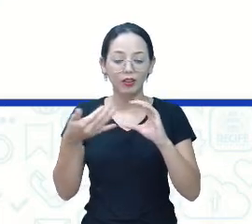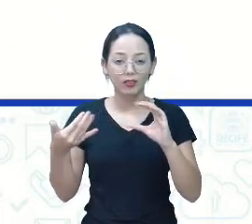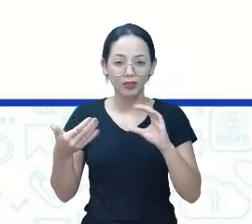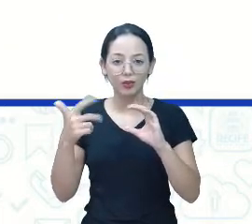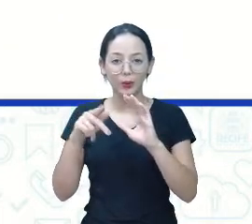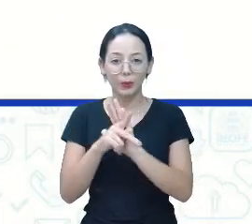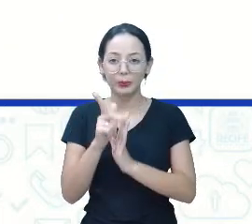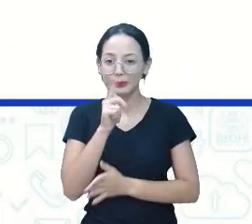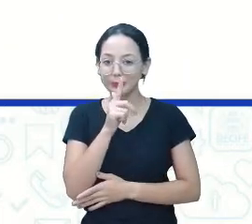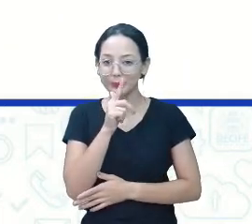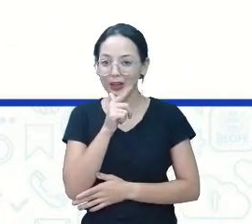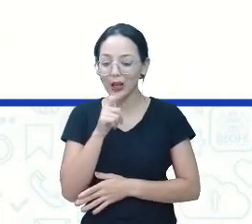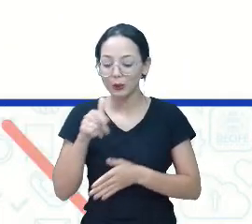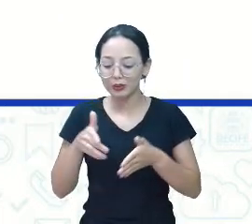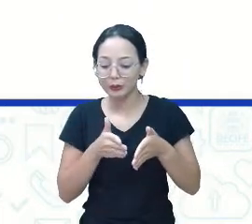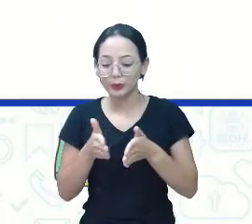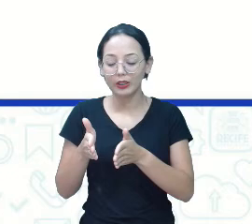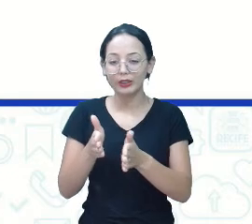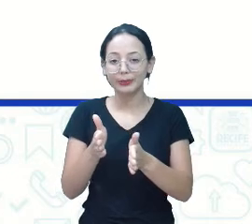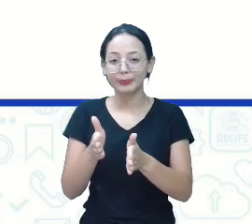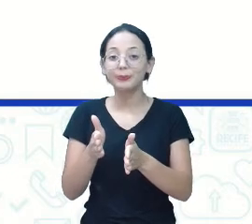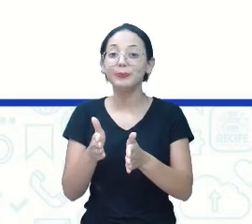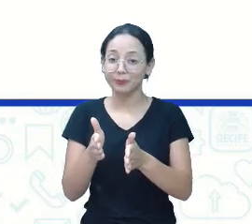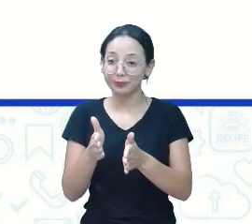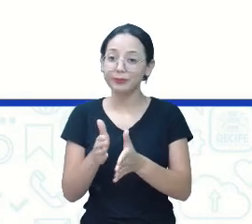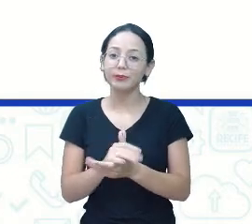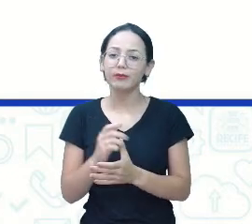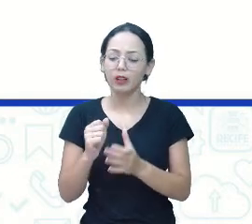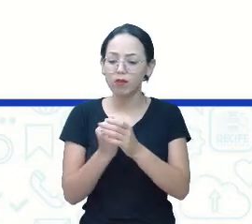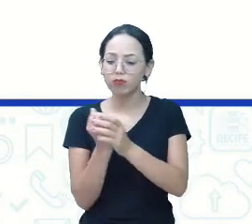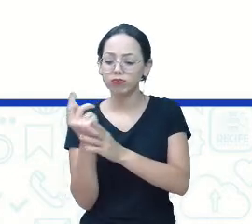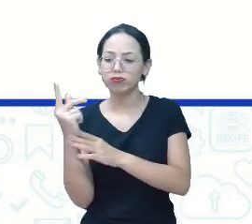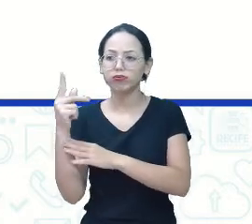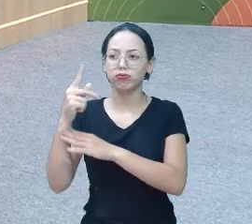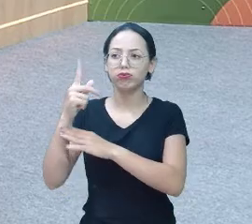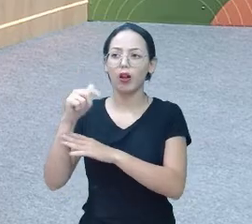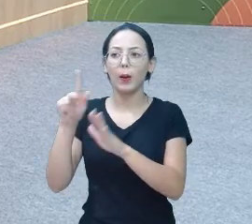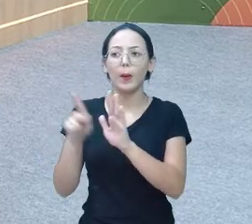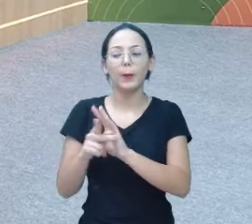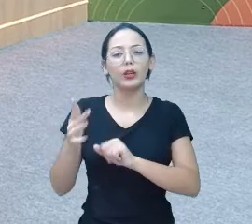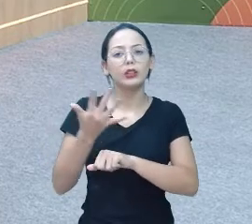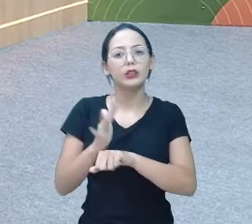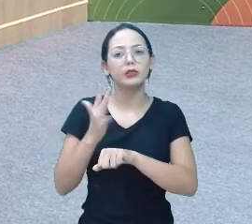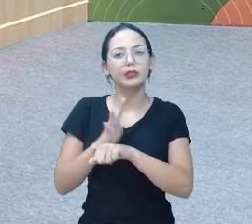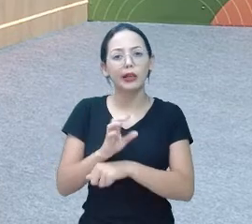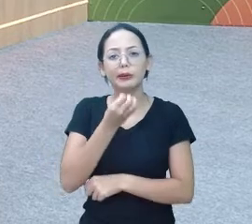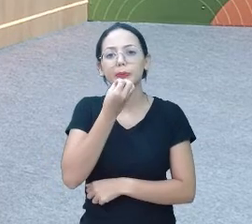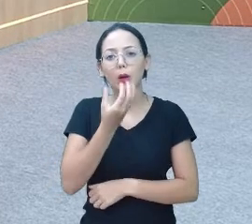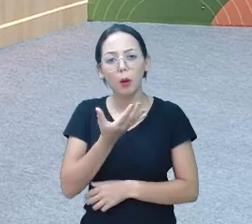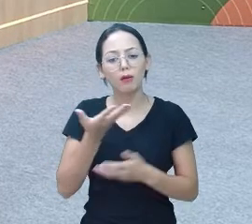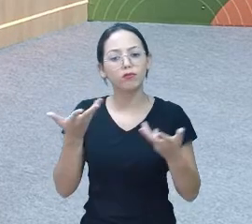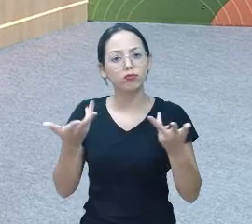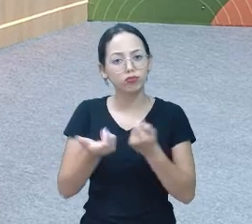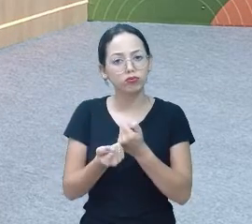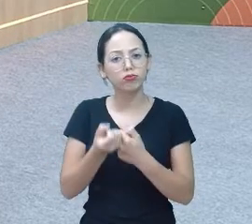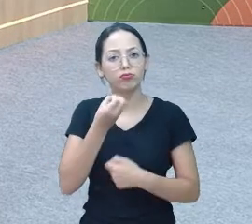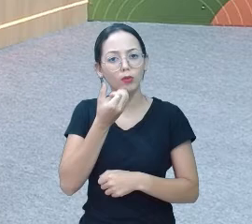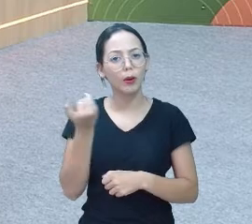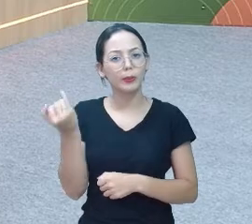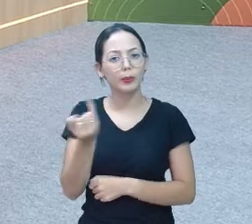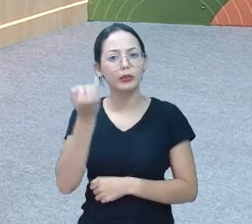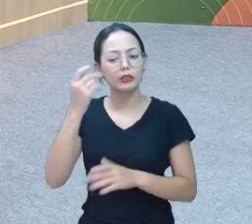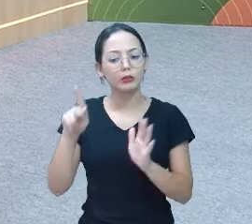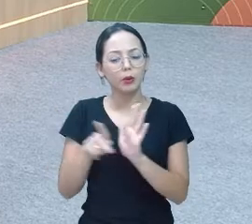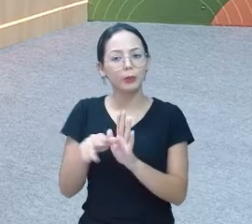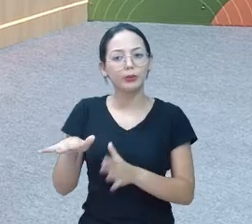características da água do Rio Nilo. Então, plantar ali se tornava uma atividade bastante propícia para